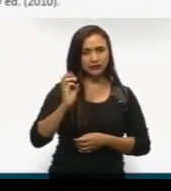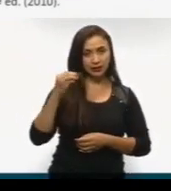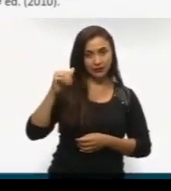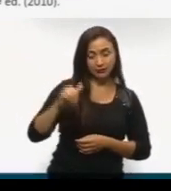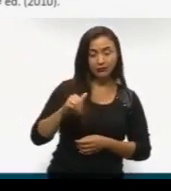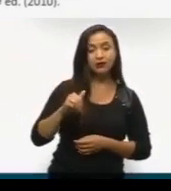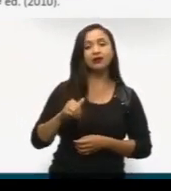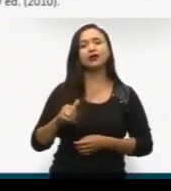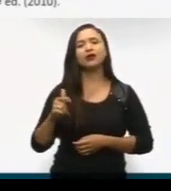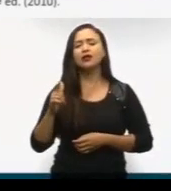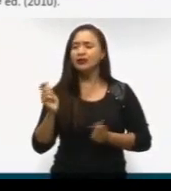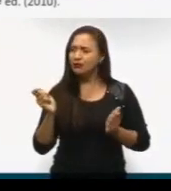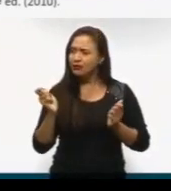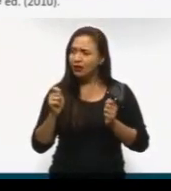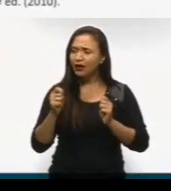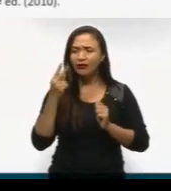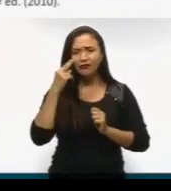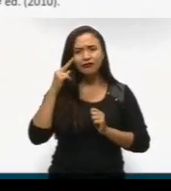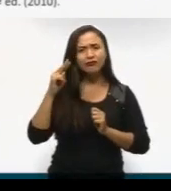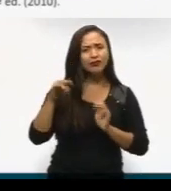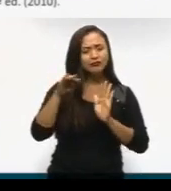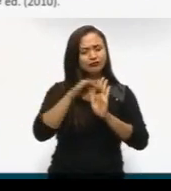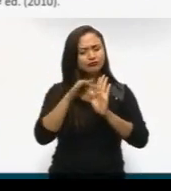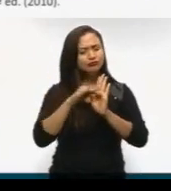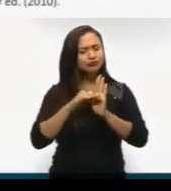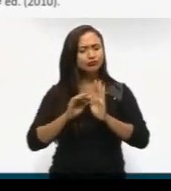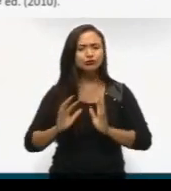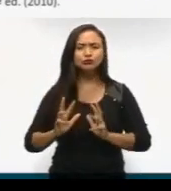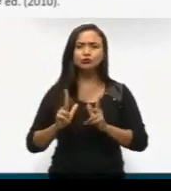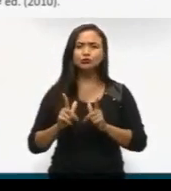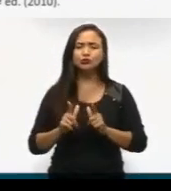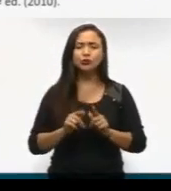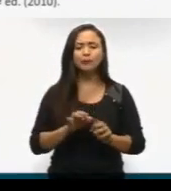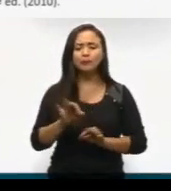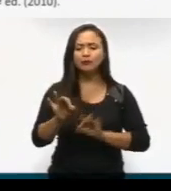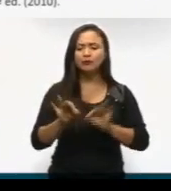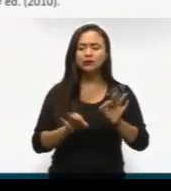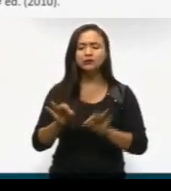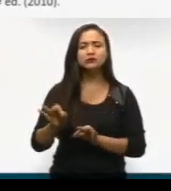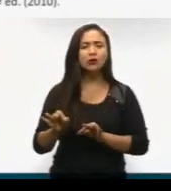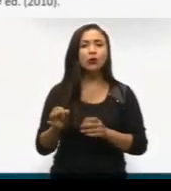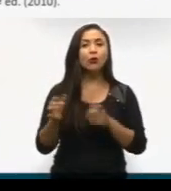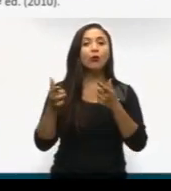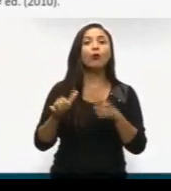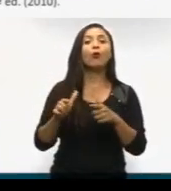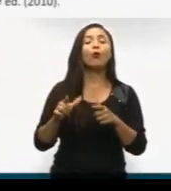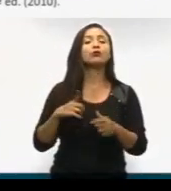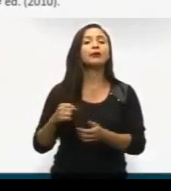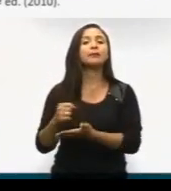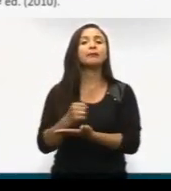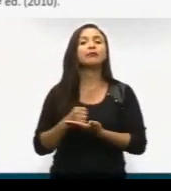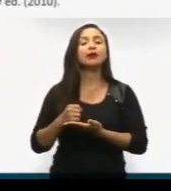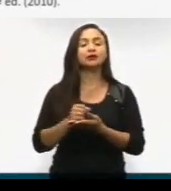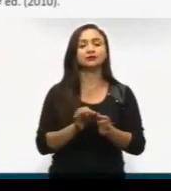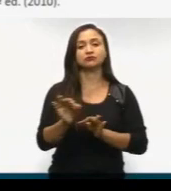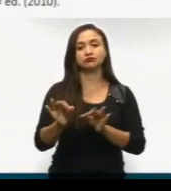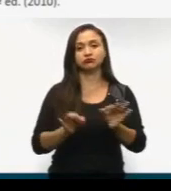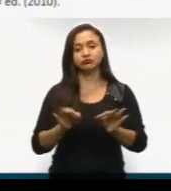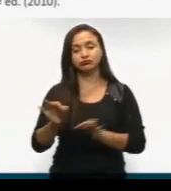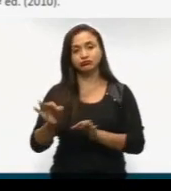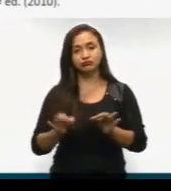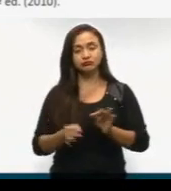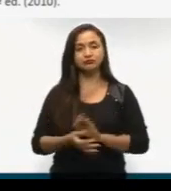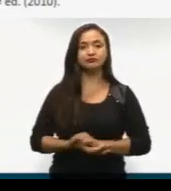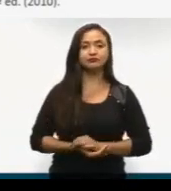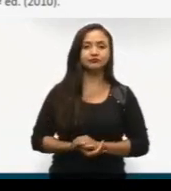te dá até o procedimento executivo, critério de medição, da onde que ele está se baseando nisso, qual órgão ele se